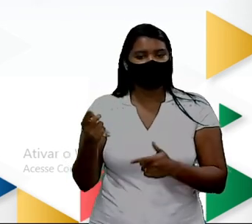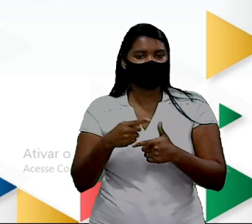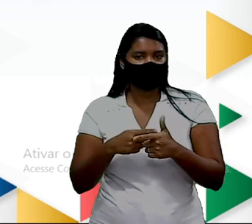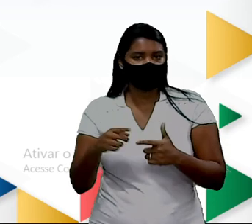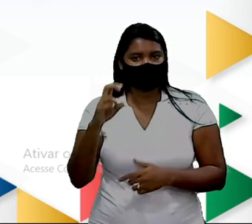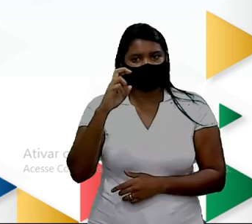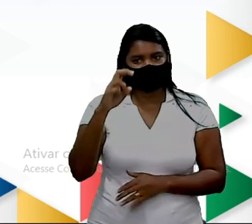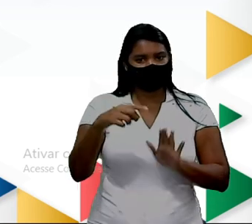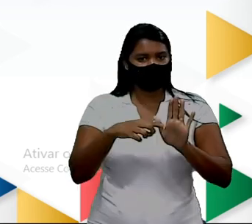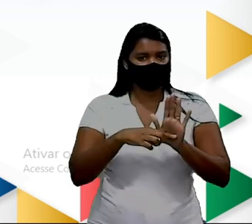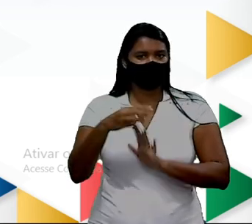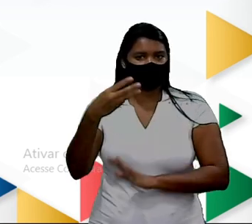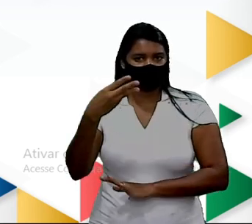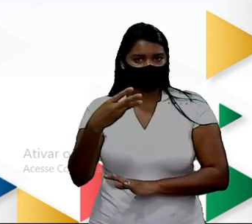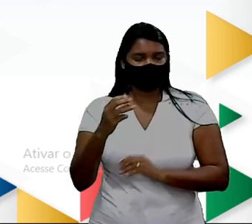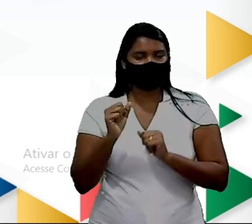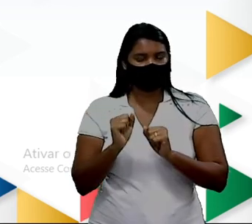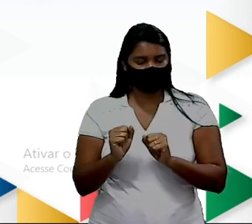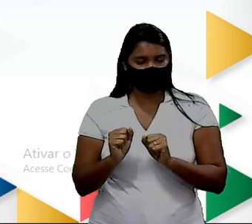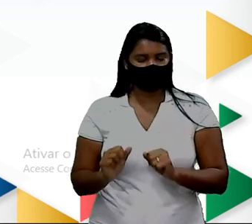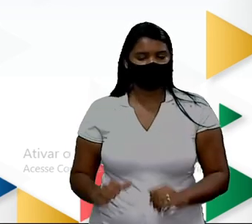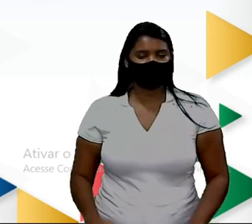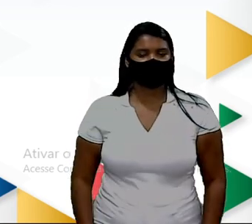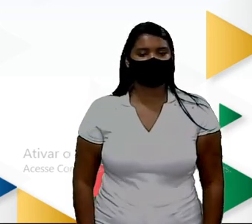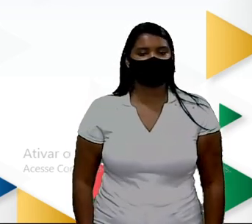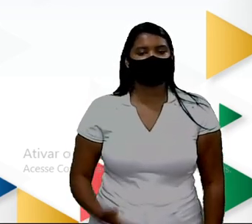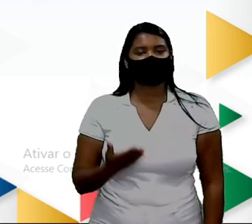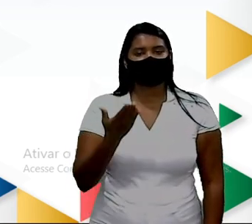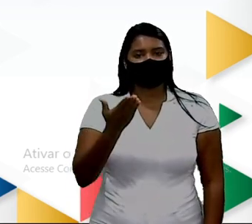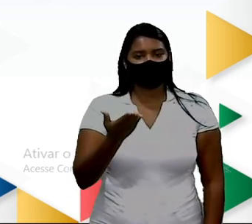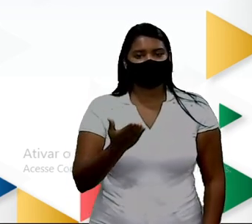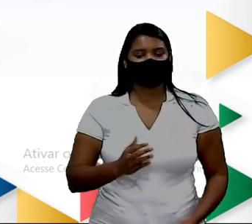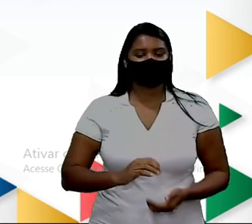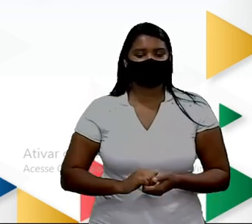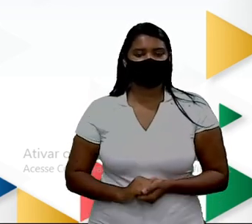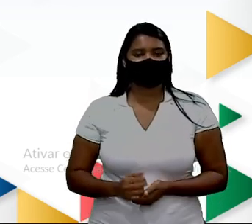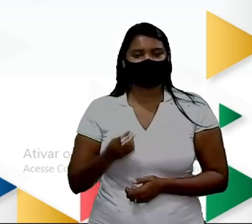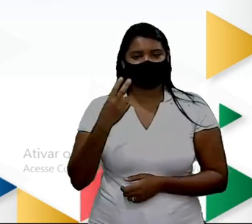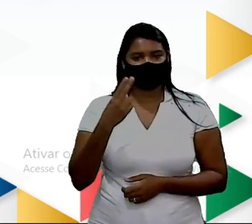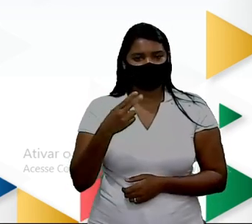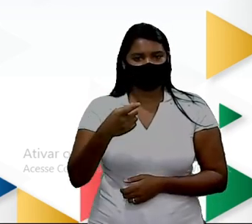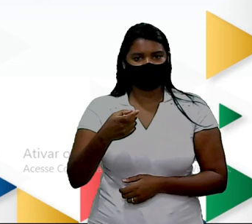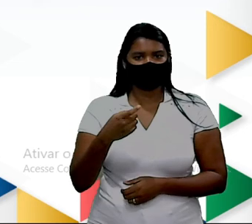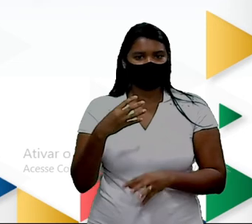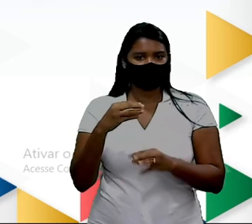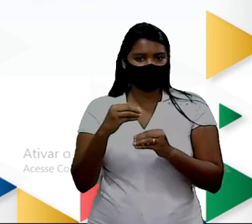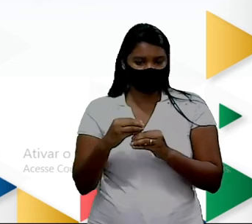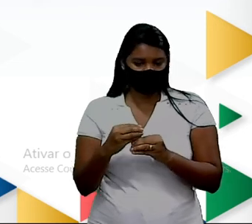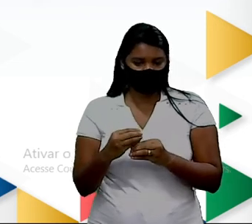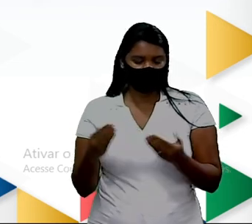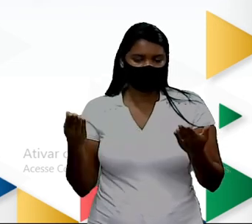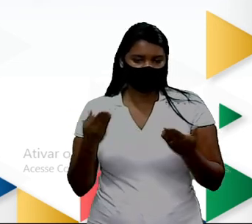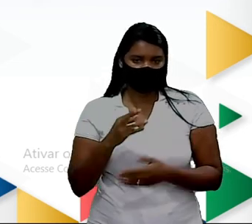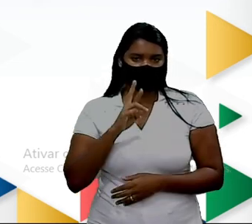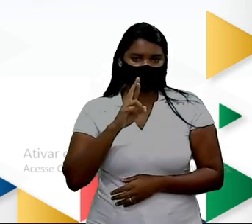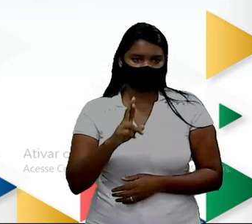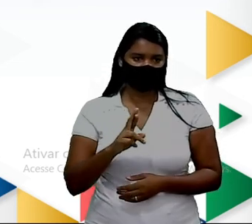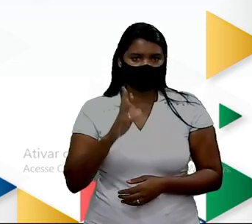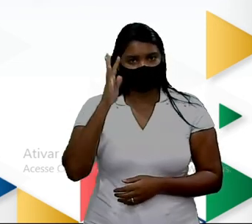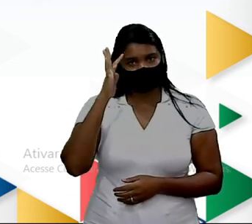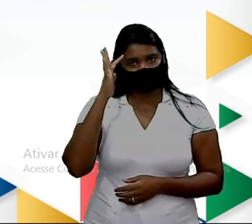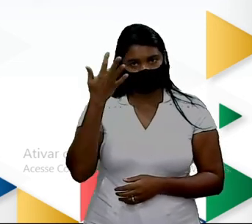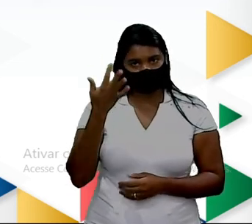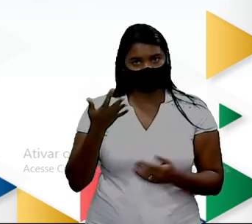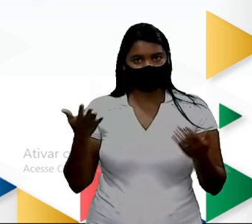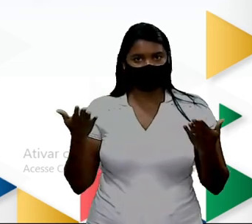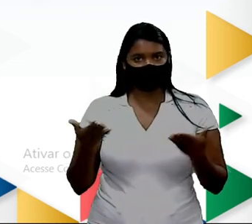menos 3. Também pode, tá bom? Você pode deixar 2x sobre 2 já na resposta. Já resolvendo 5